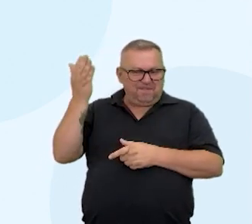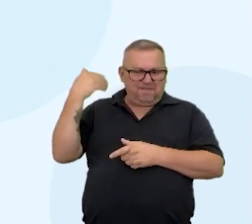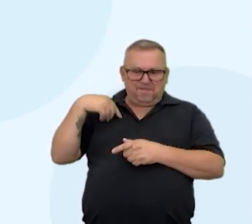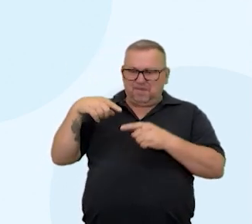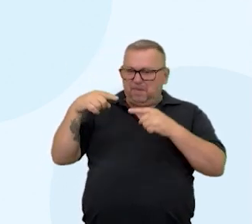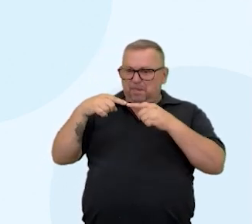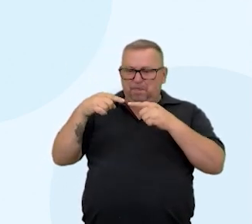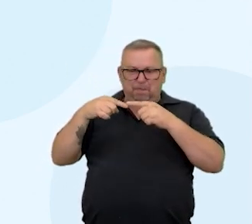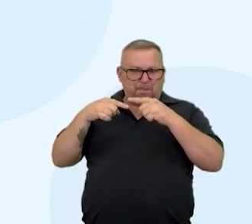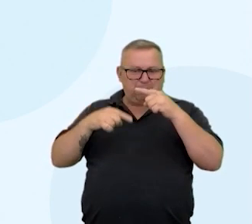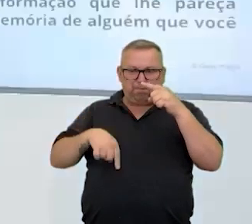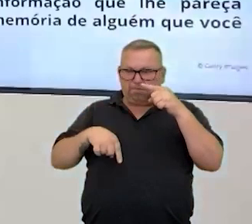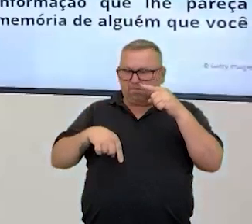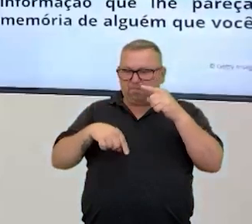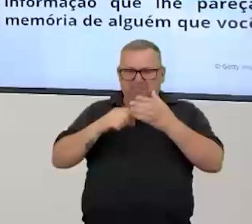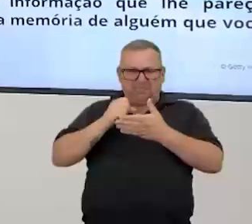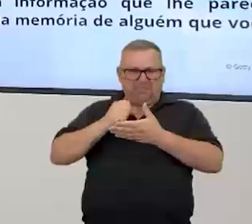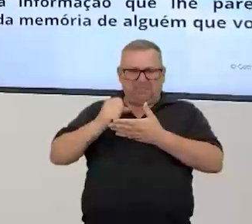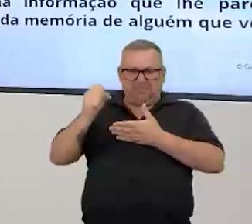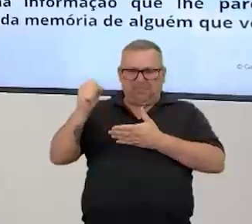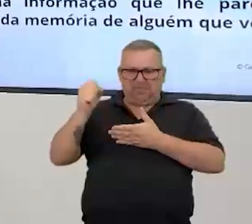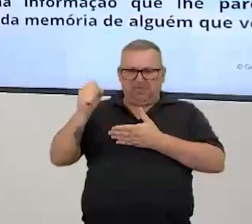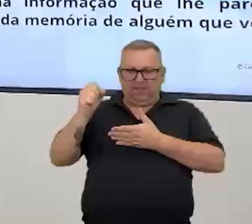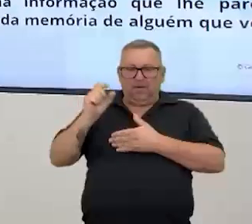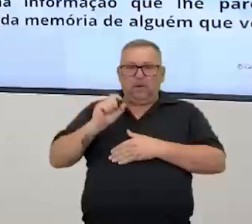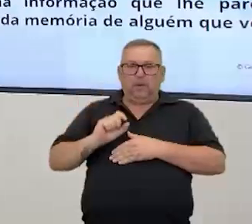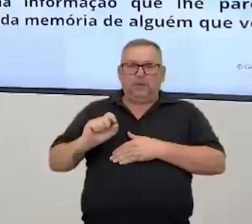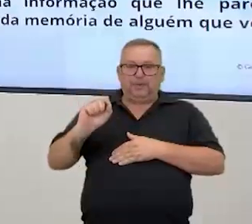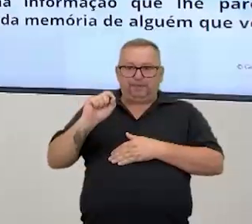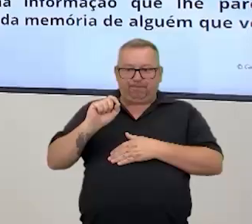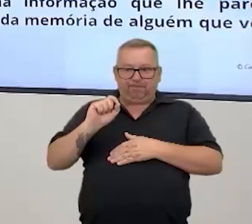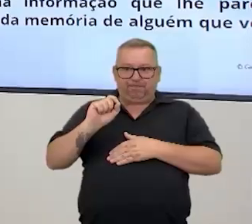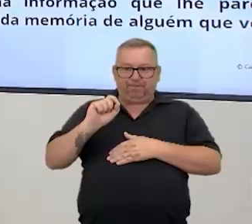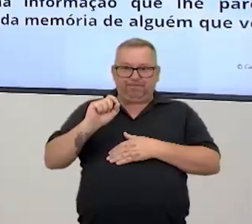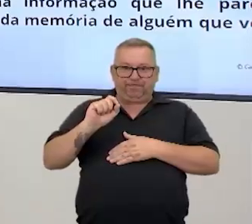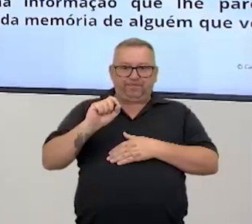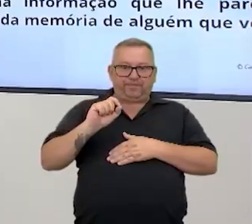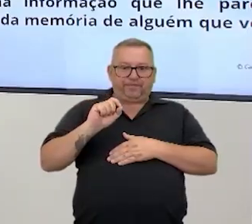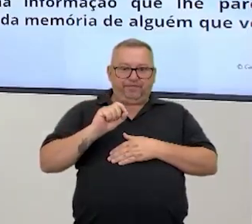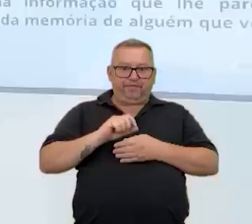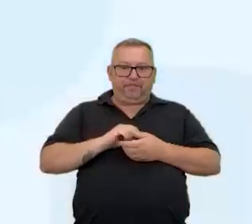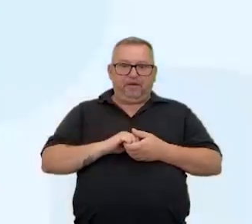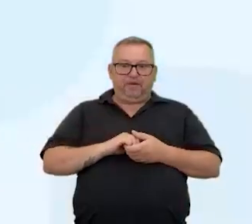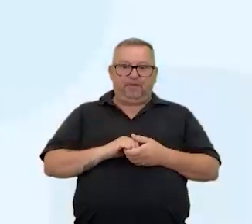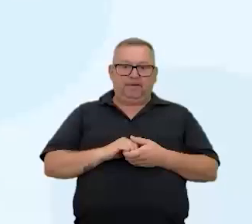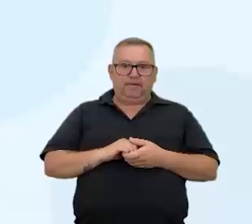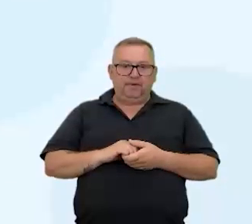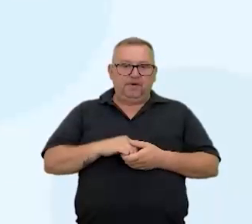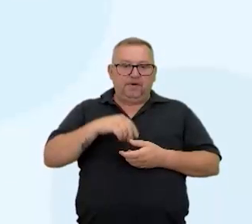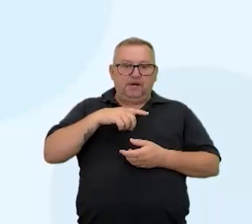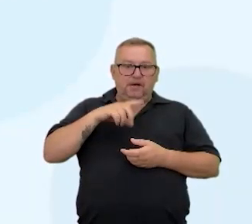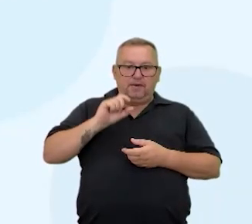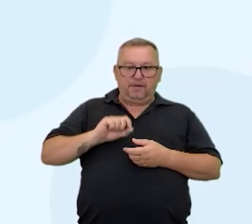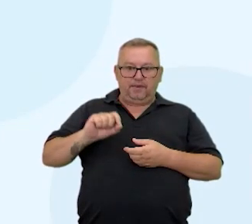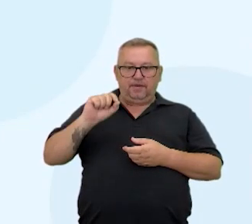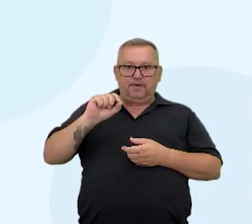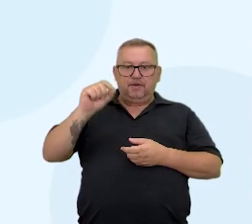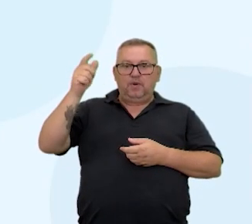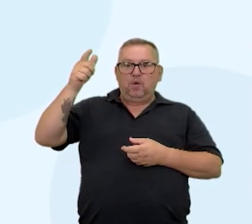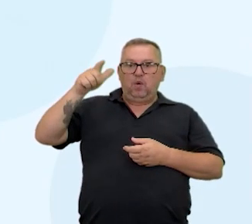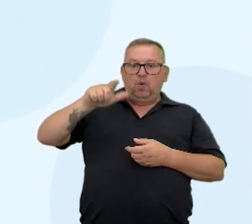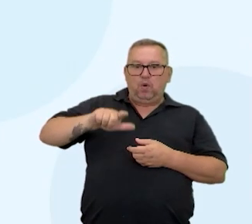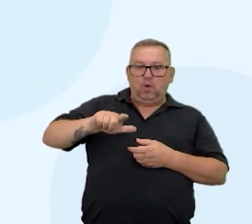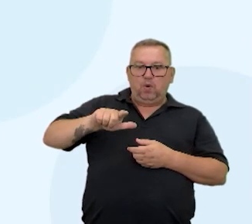antiquado, superado, etc, e etc. Além disso, bota lá no LED. A gente tem aí um